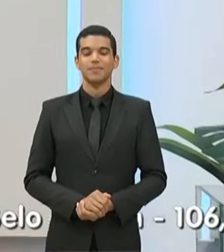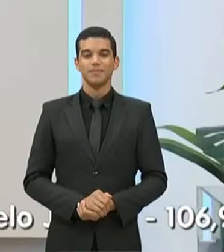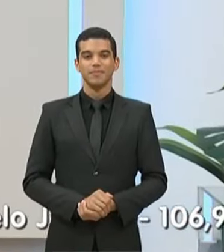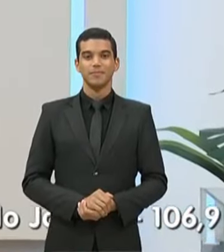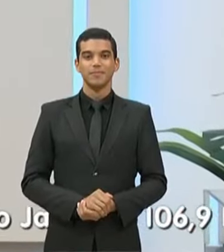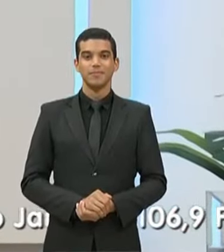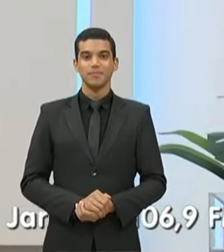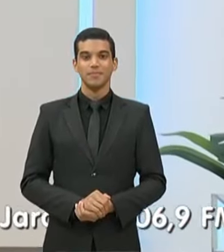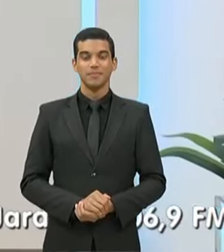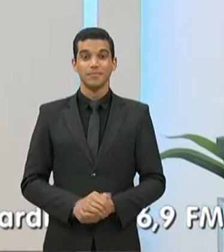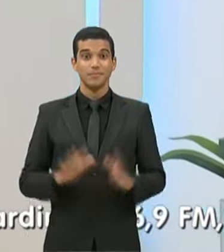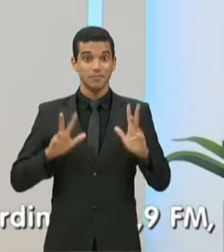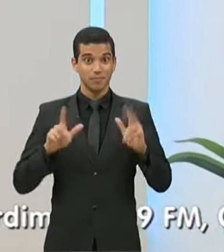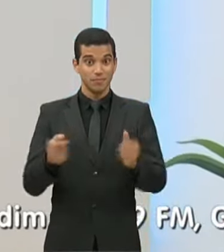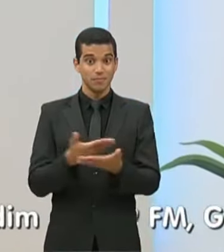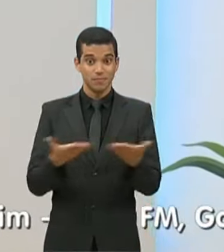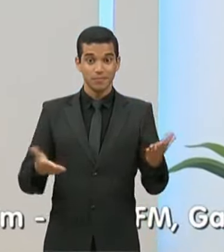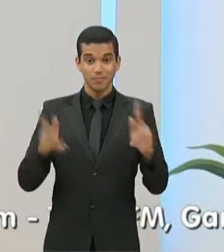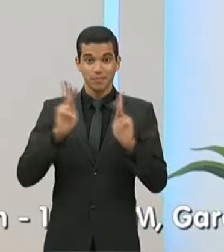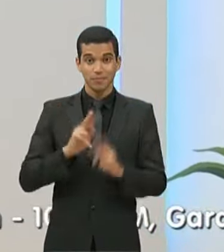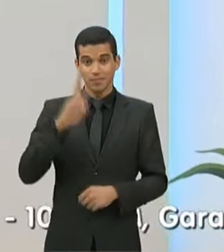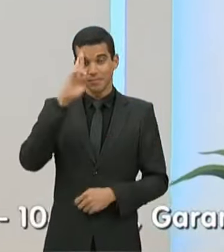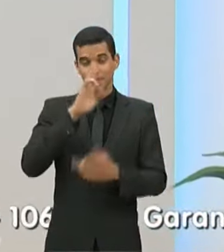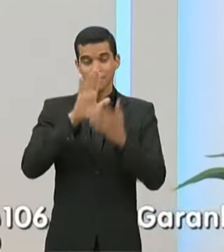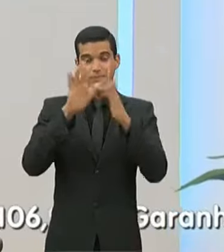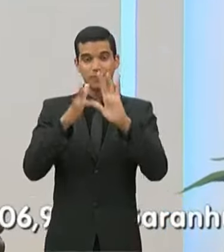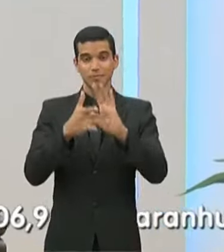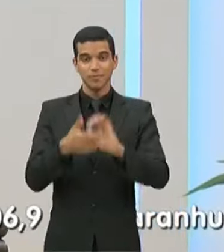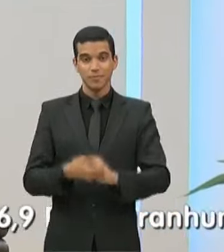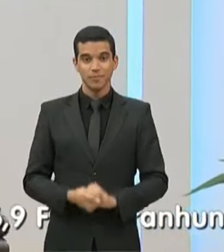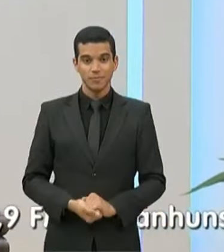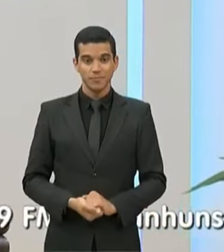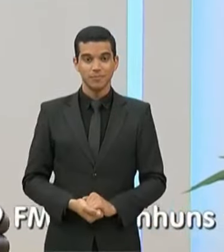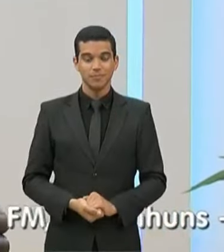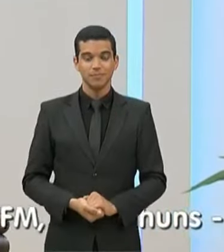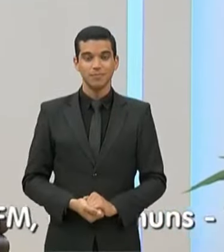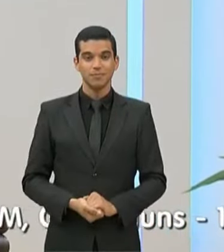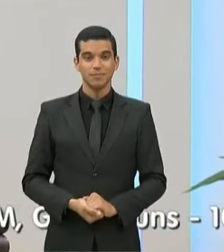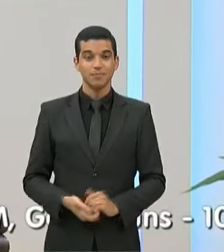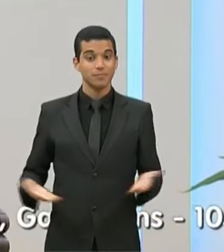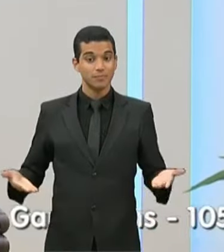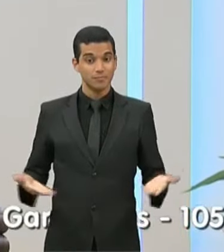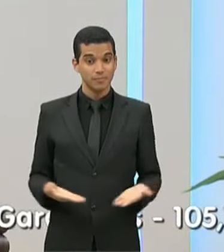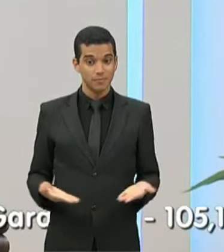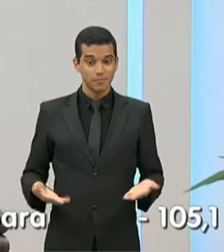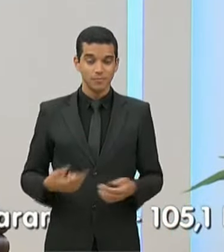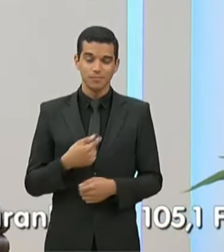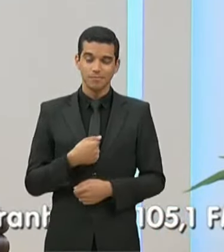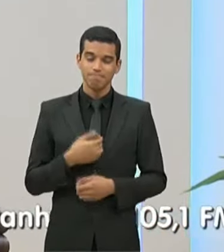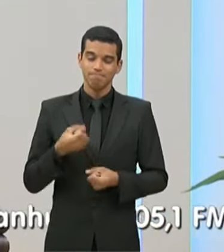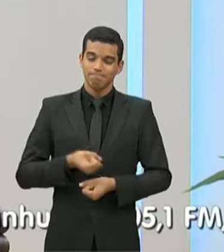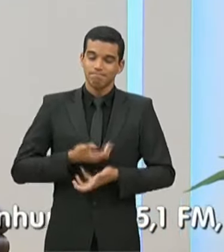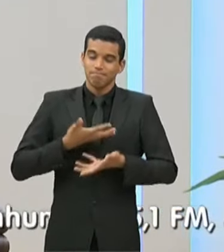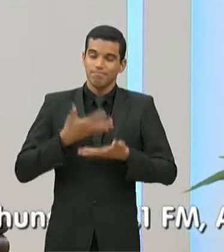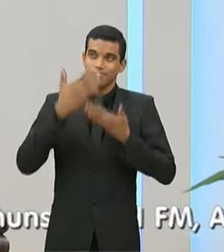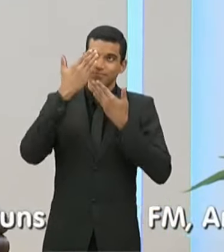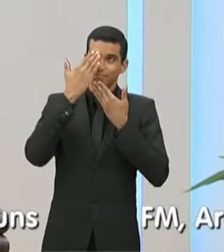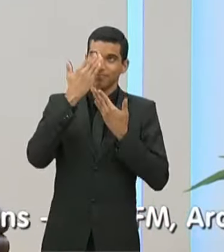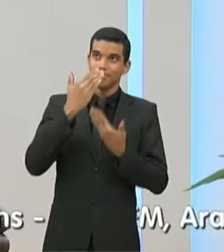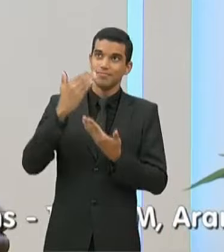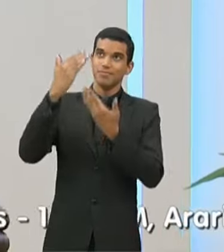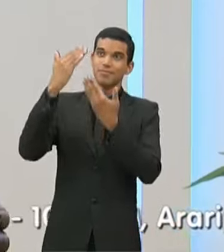Meus amados irmãos, queremos saudar a todos com a paz do Senhor Jesus. Amém. E nesse momento manifestar a nossa